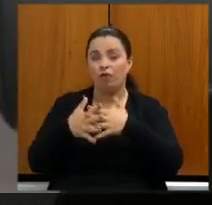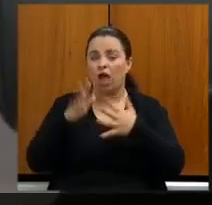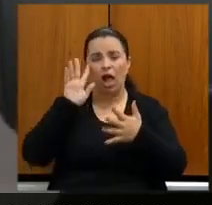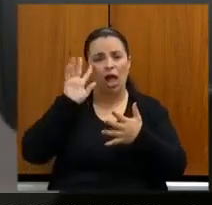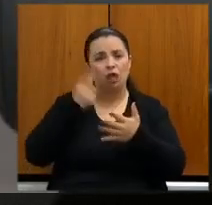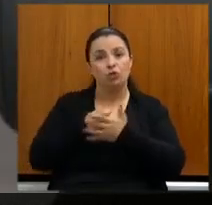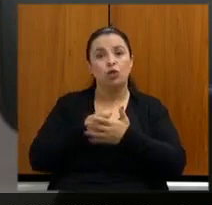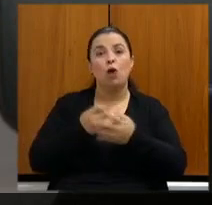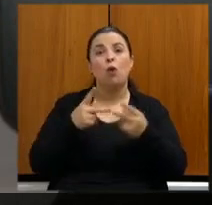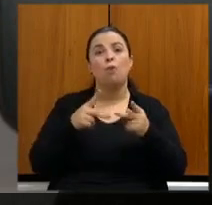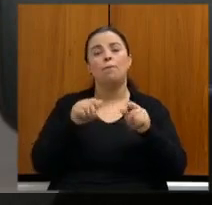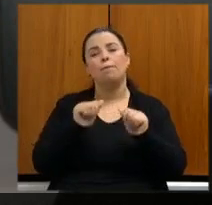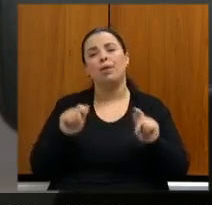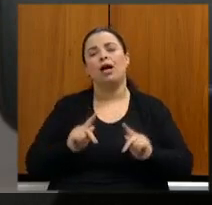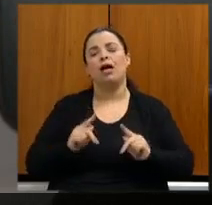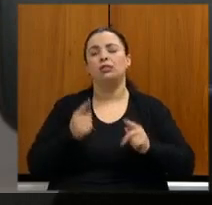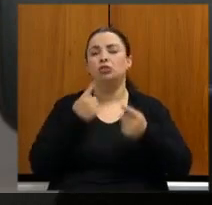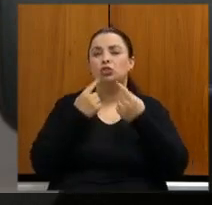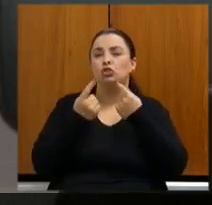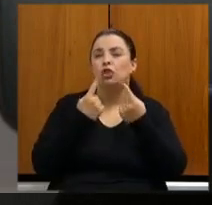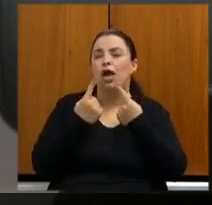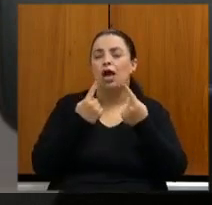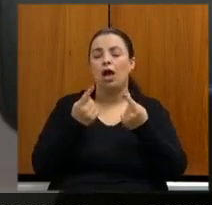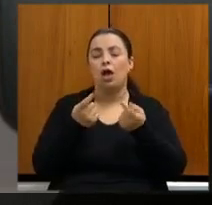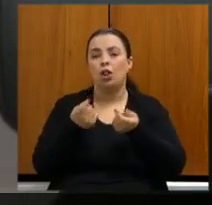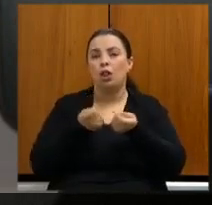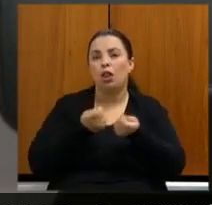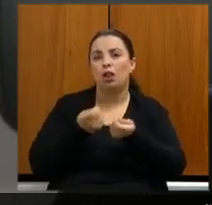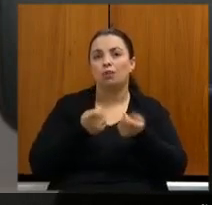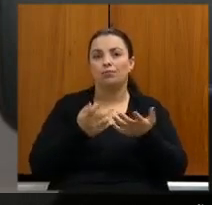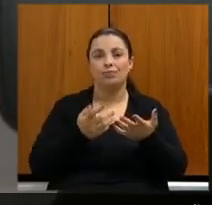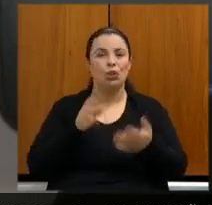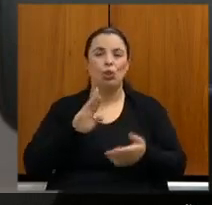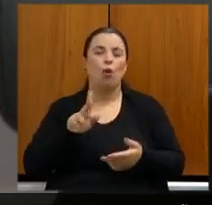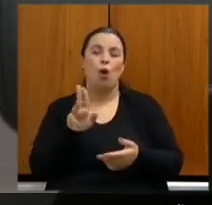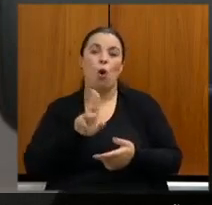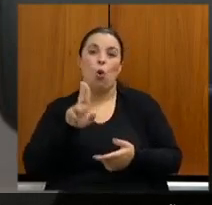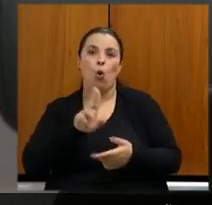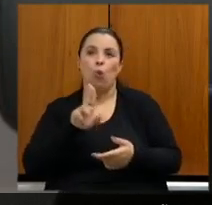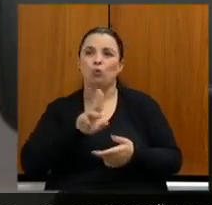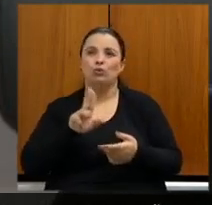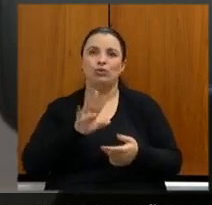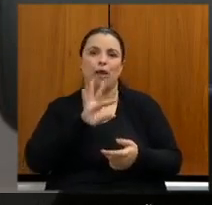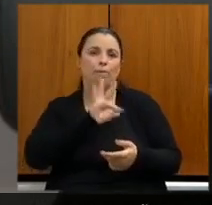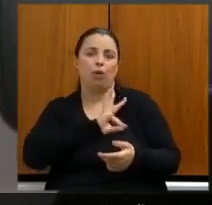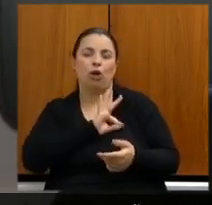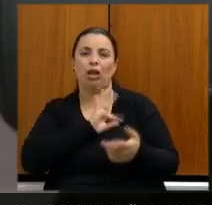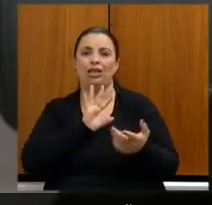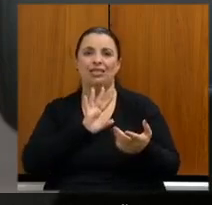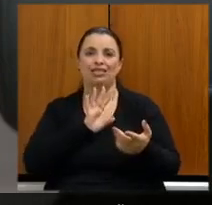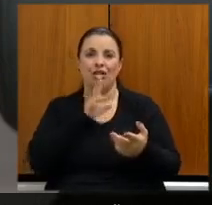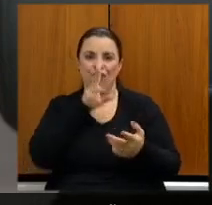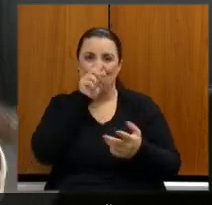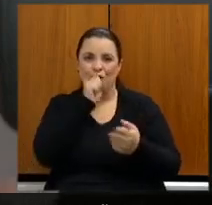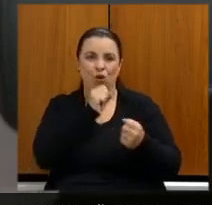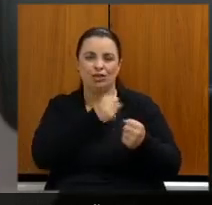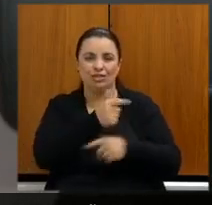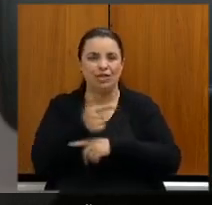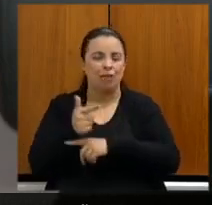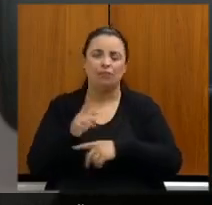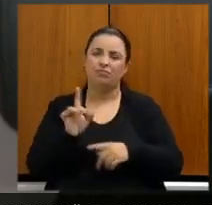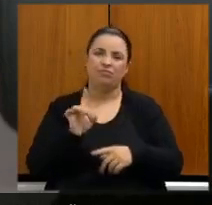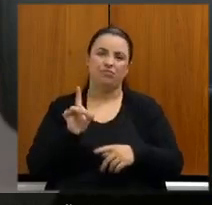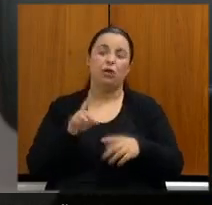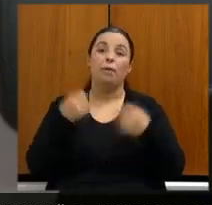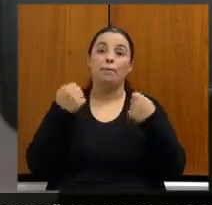serão resolvidos nenhum conflito só com as forças armadas né Nós precisamos apresentar políticas e aí eu